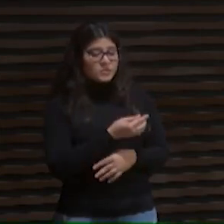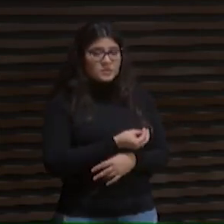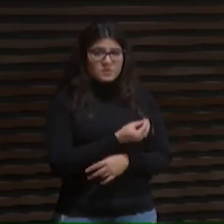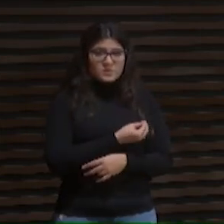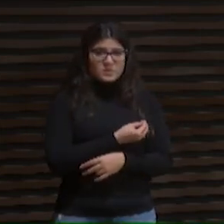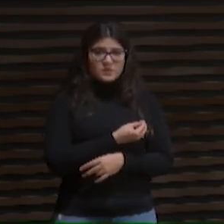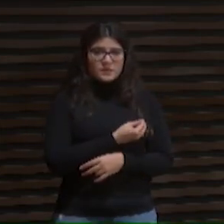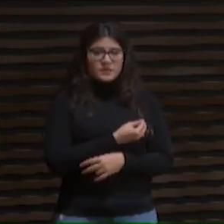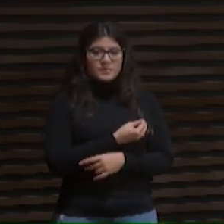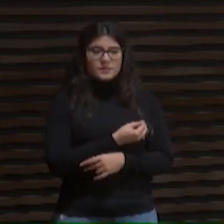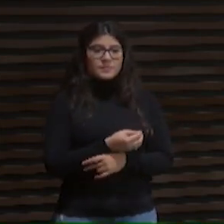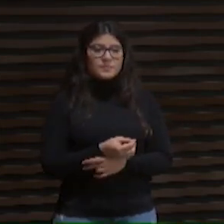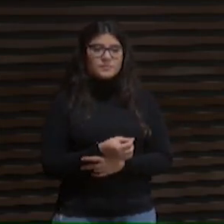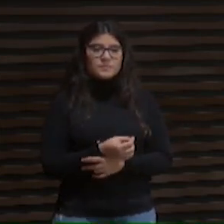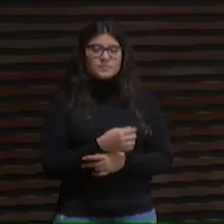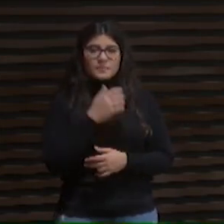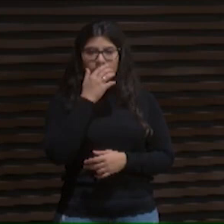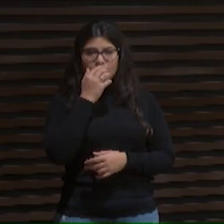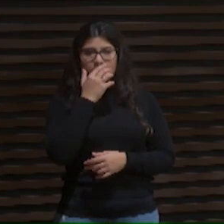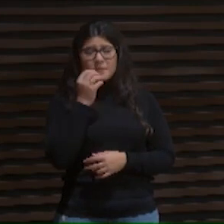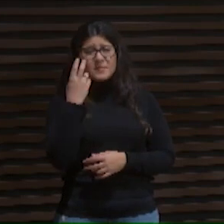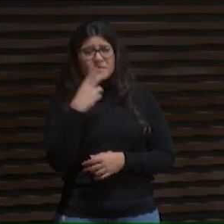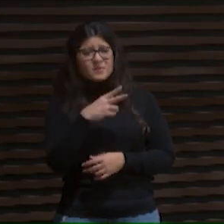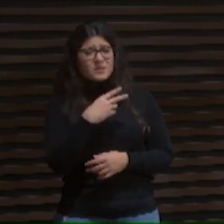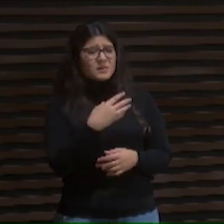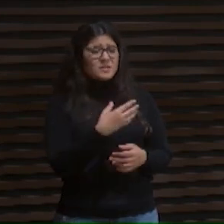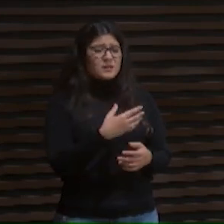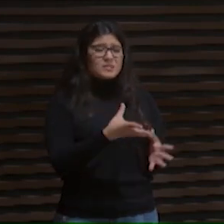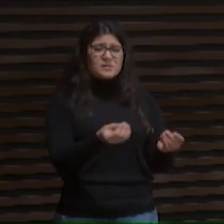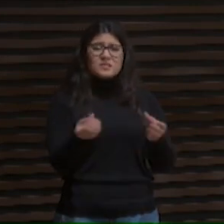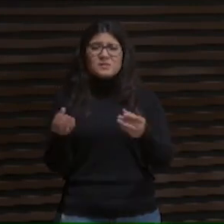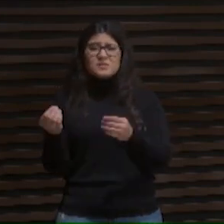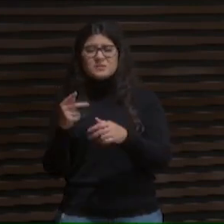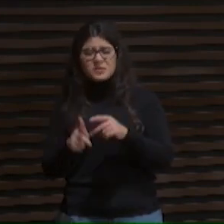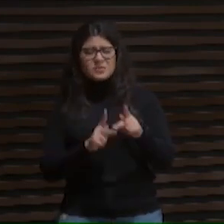vêm. Quantos irmãos sofrendo com saúde